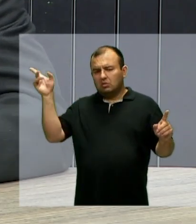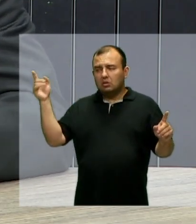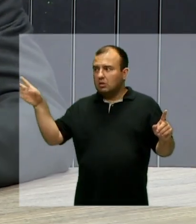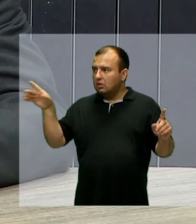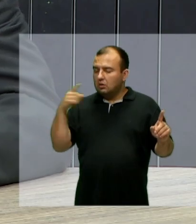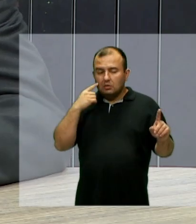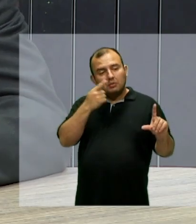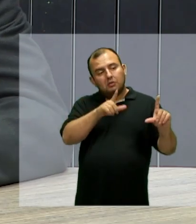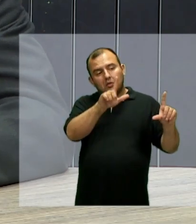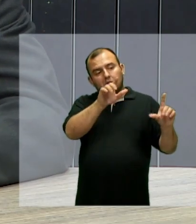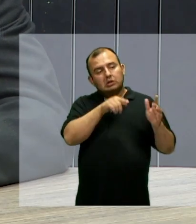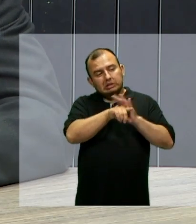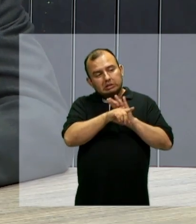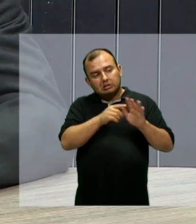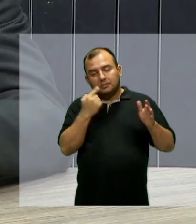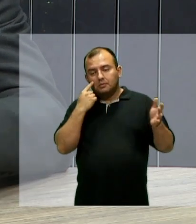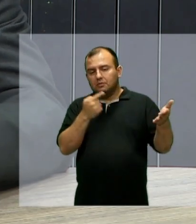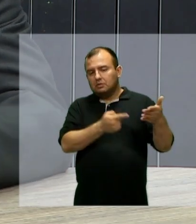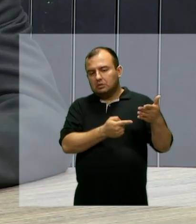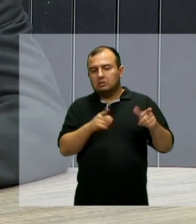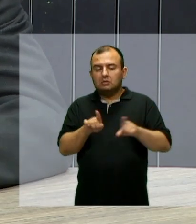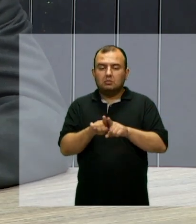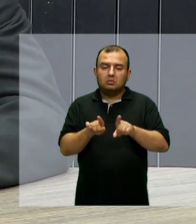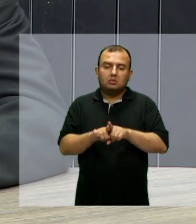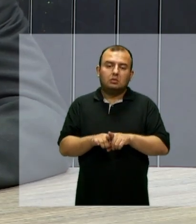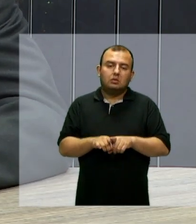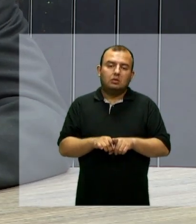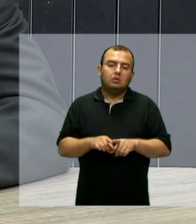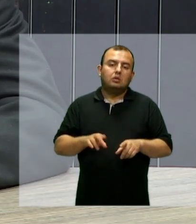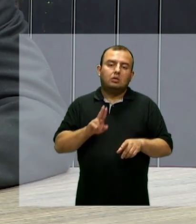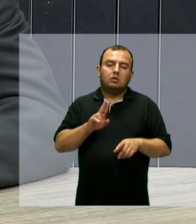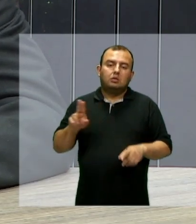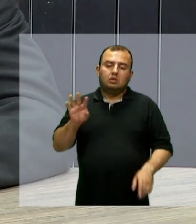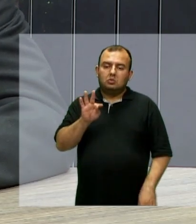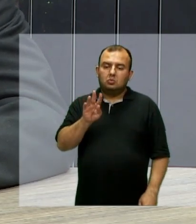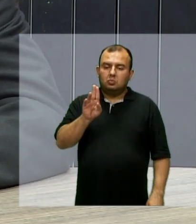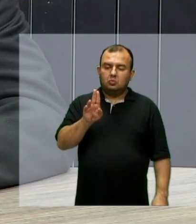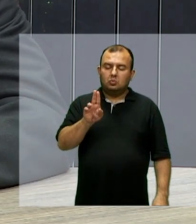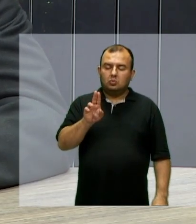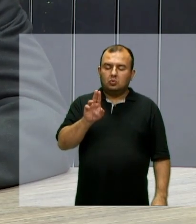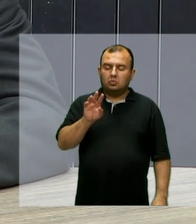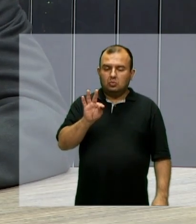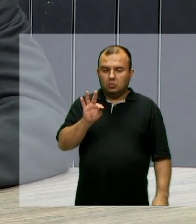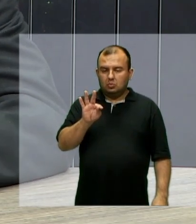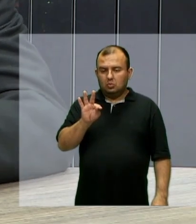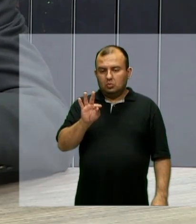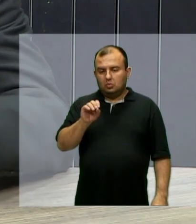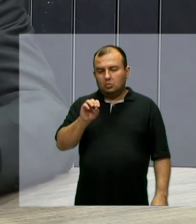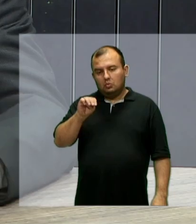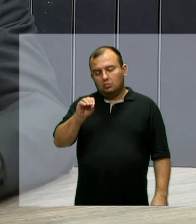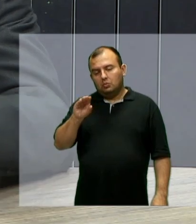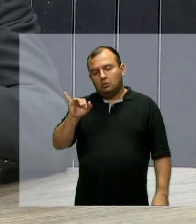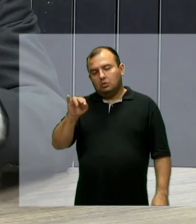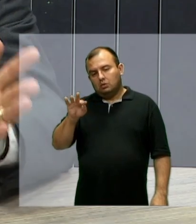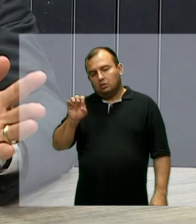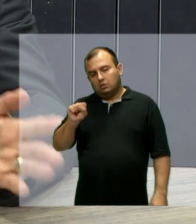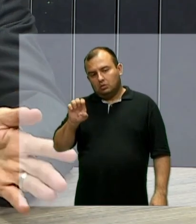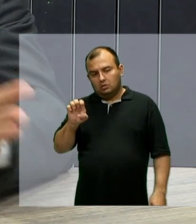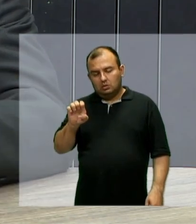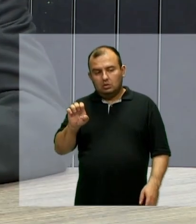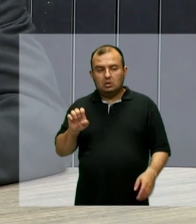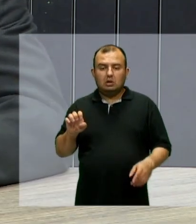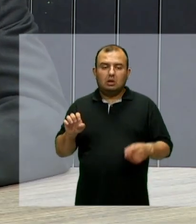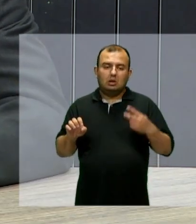realidade hoje aqui em Itajaí. Além disso, nós temos uma coisa chamada tomossíntese, que é a mamografia 3D. A digital seria